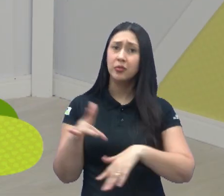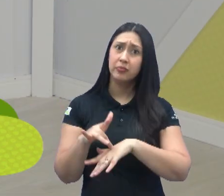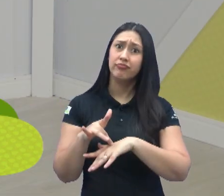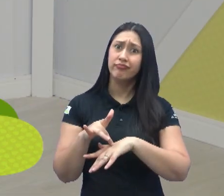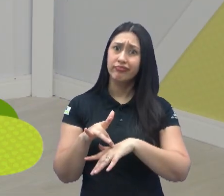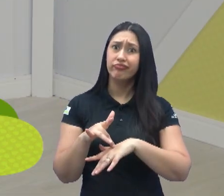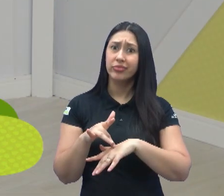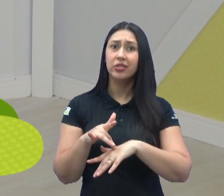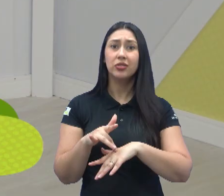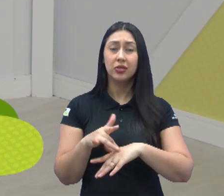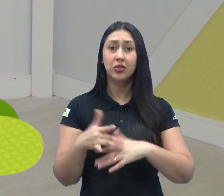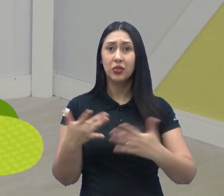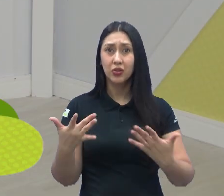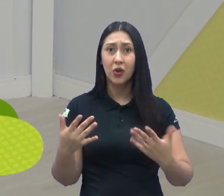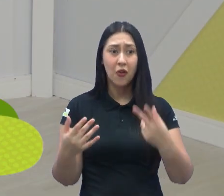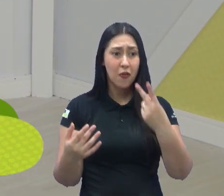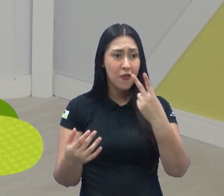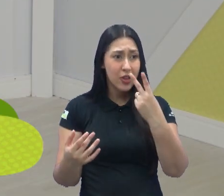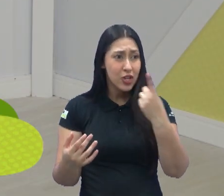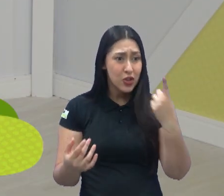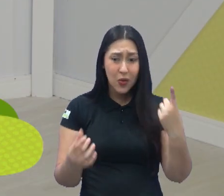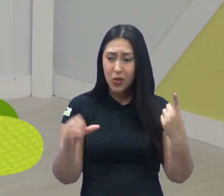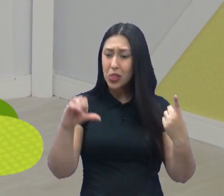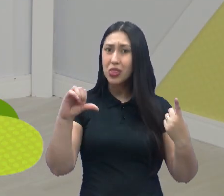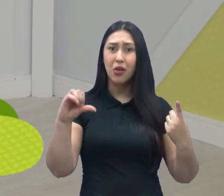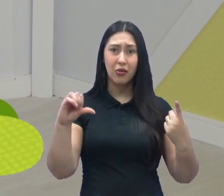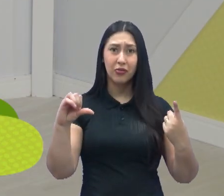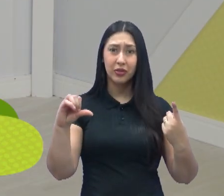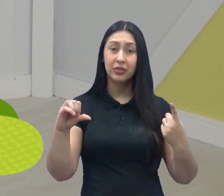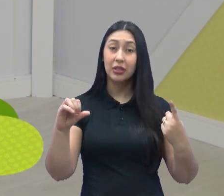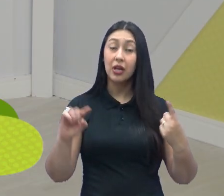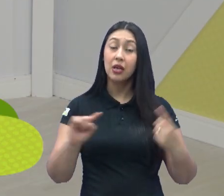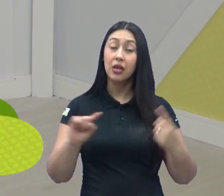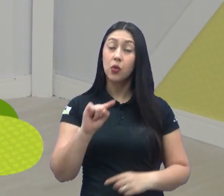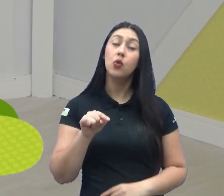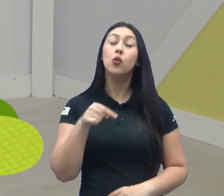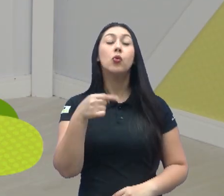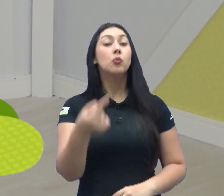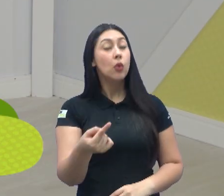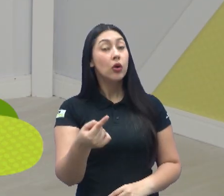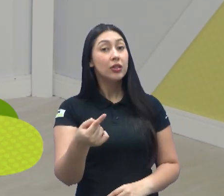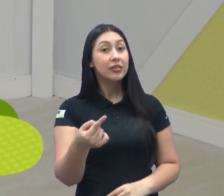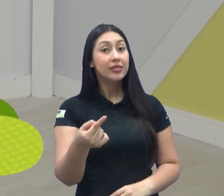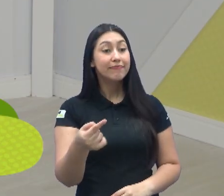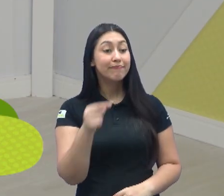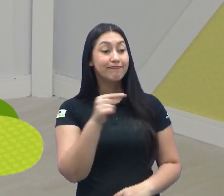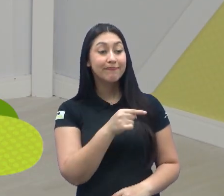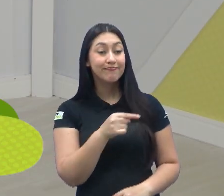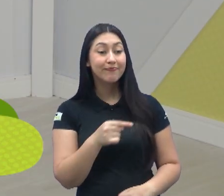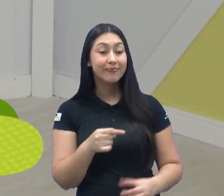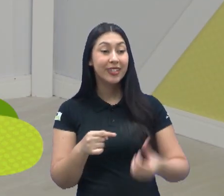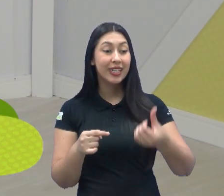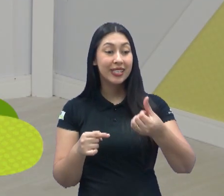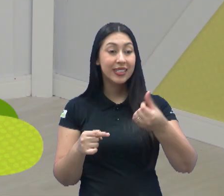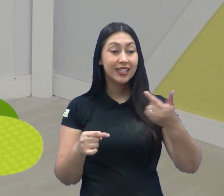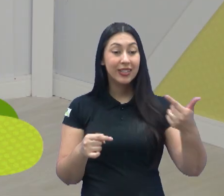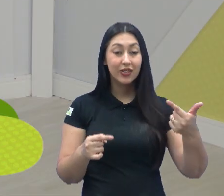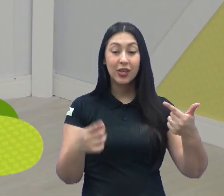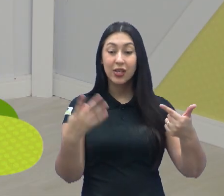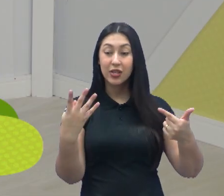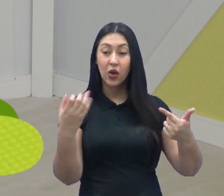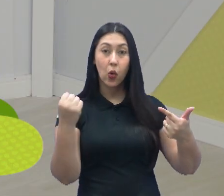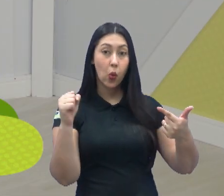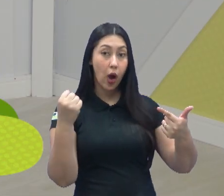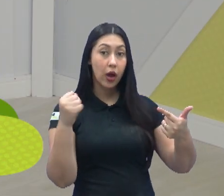Rosa Moreira. 21-9 para a equipe do Corinthians. Aí foi para o último quarto, com o Corinthians vencendo por 62-48. Para você